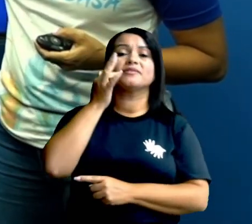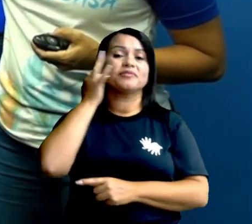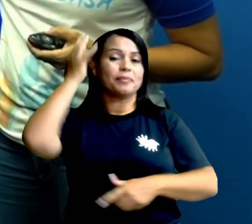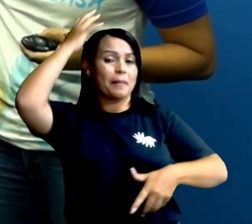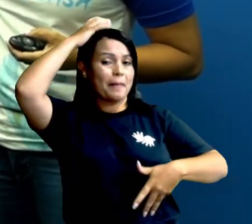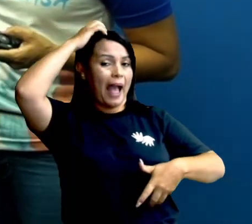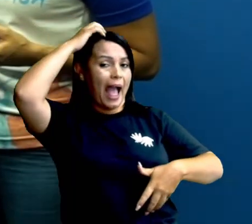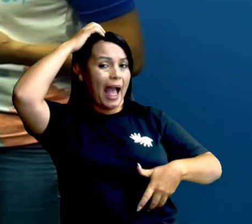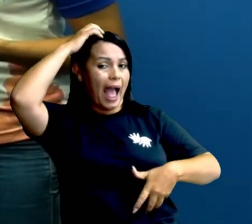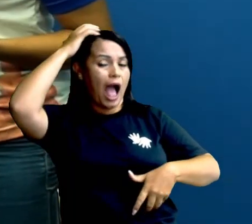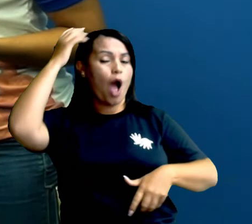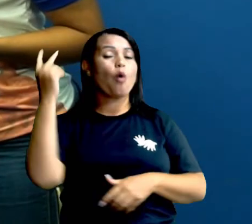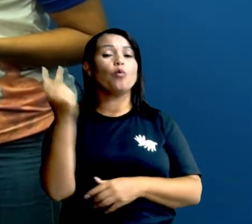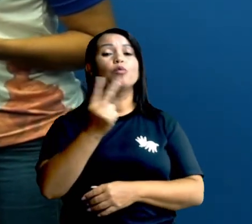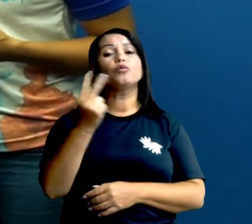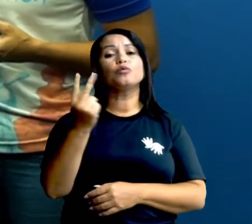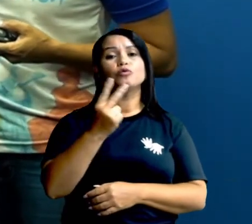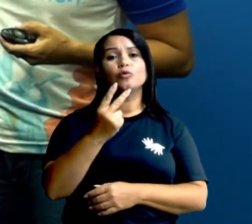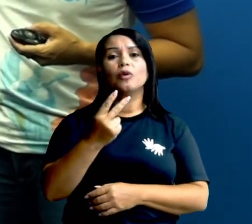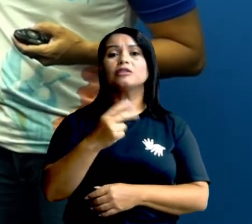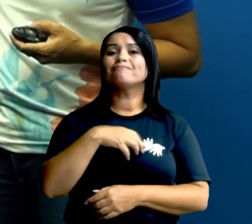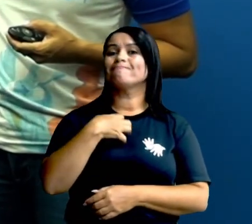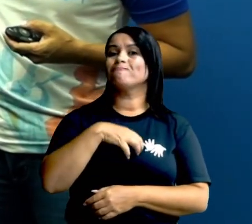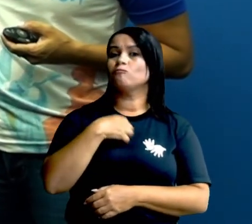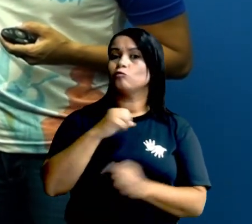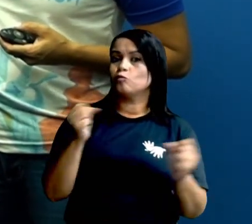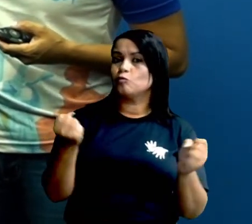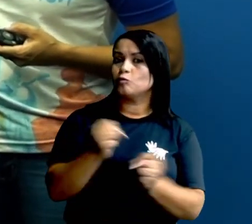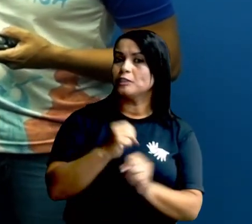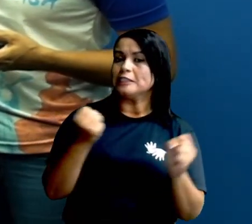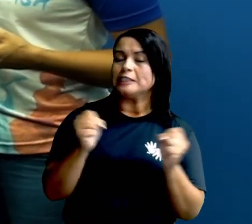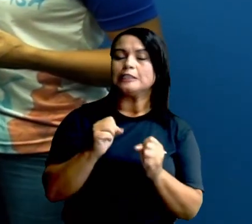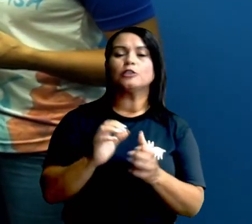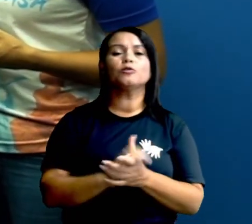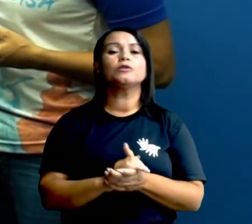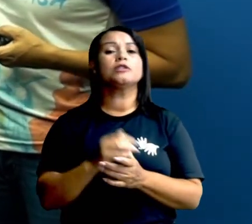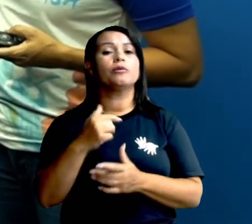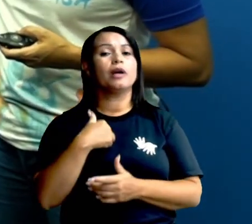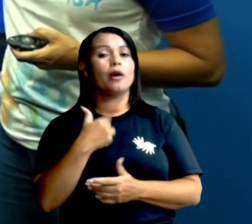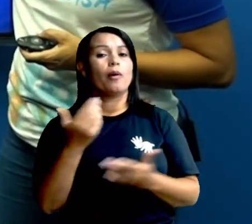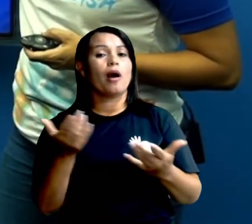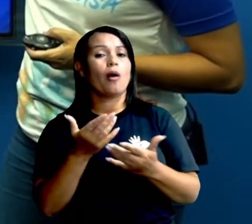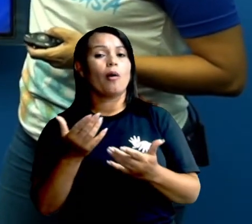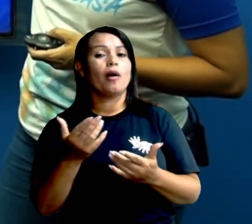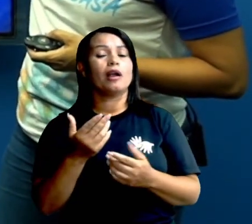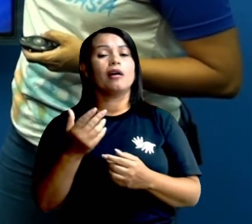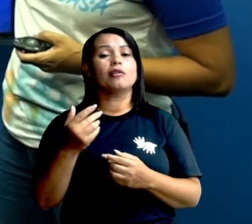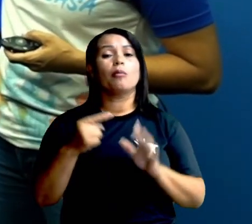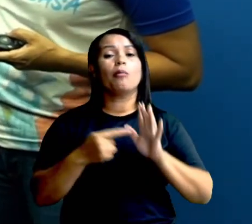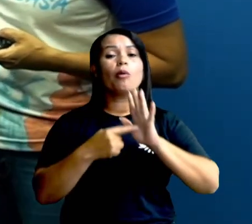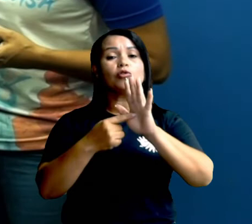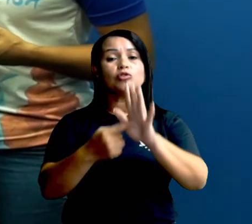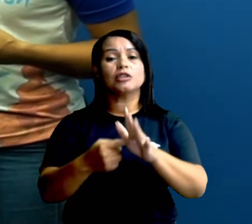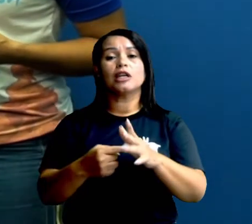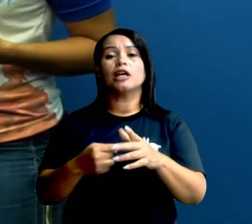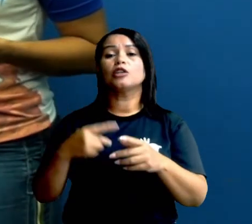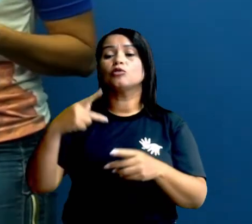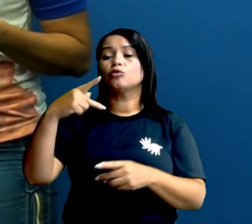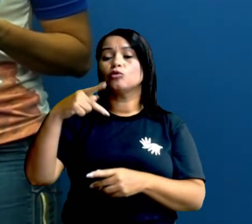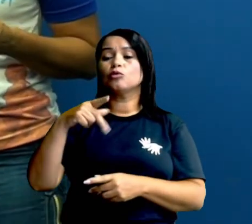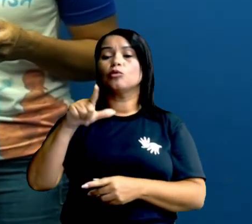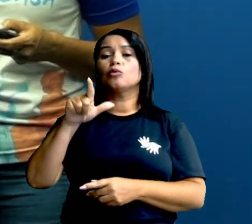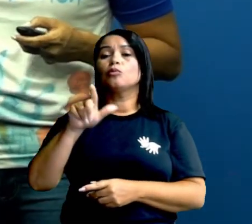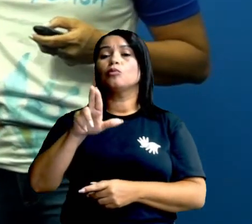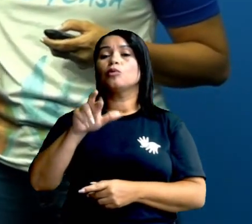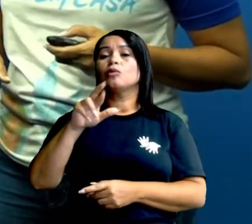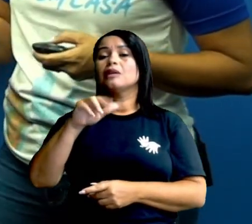plural, porque são os dois. Então, eu estou colocando num plural, eu estou colocando toda a